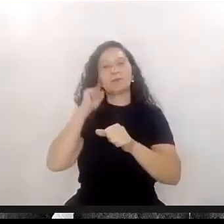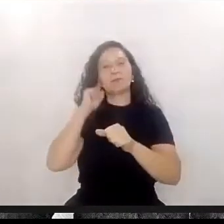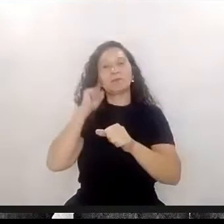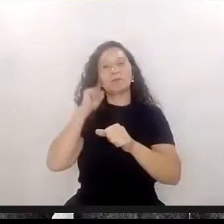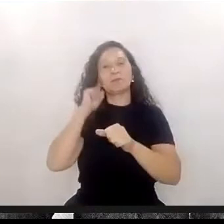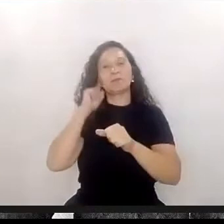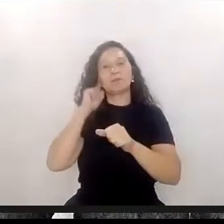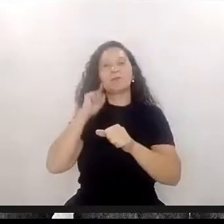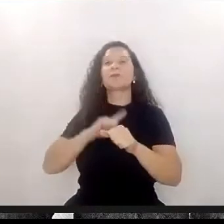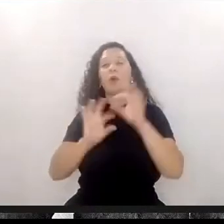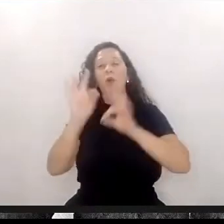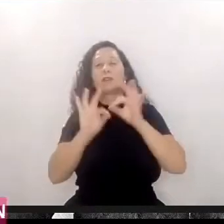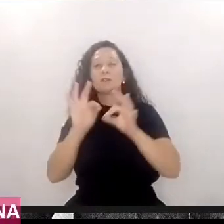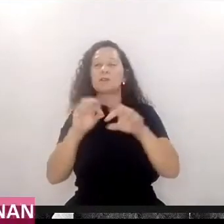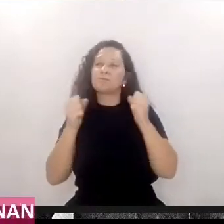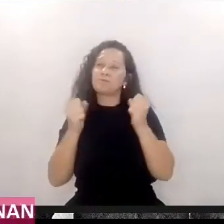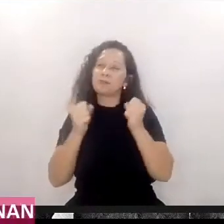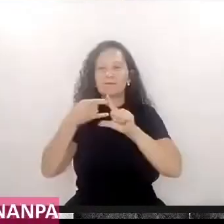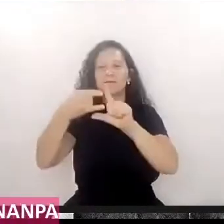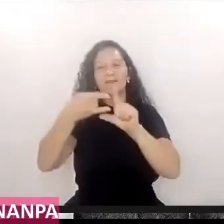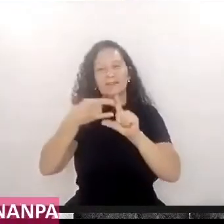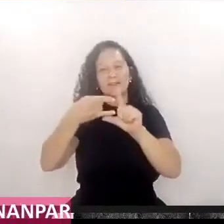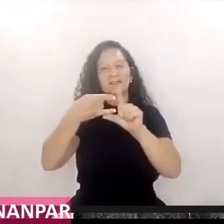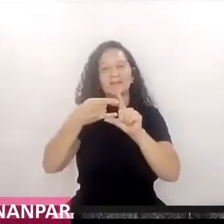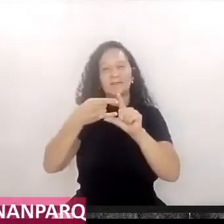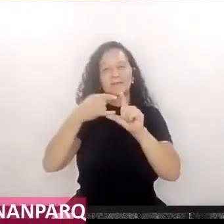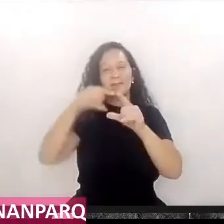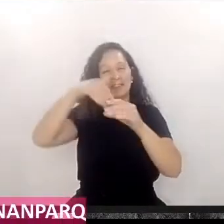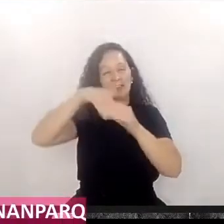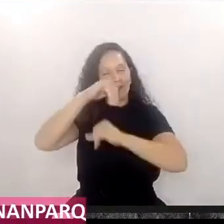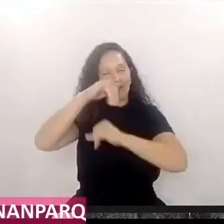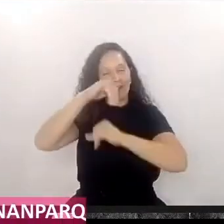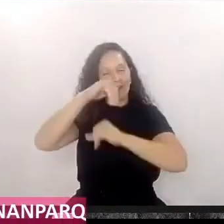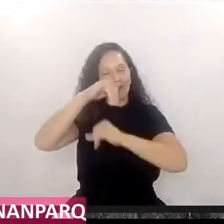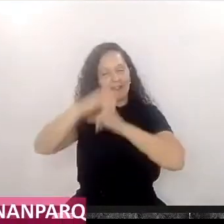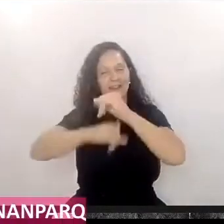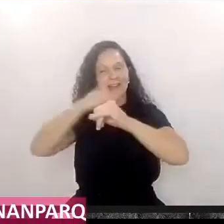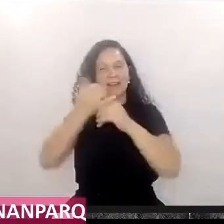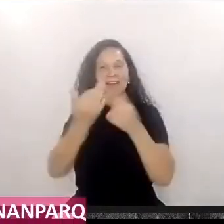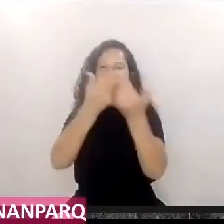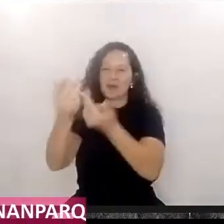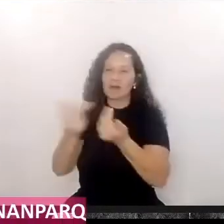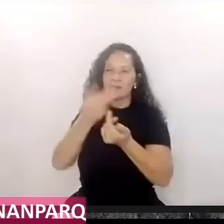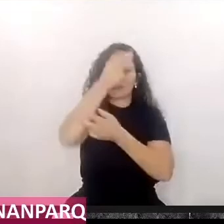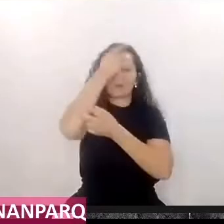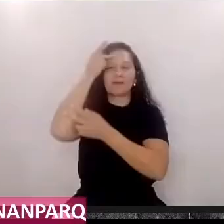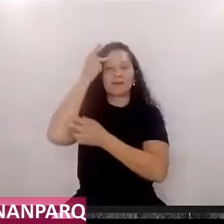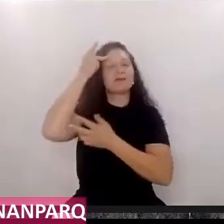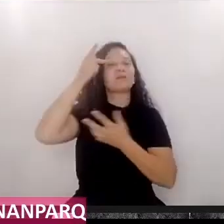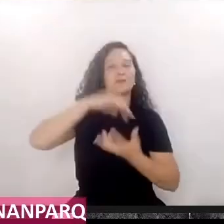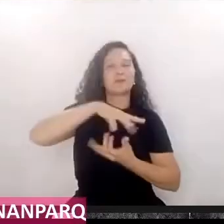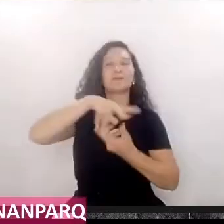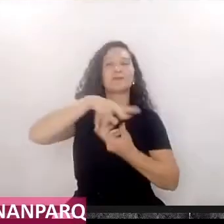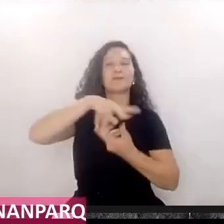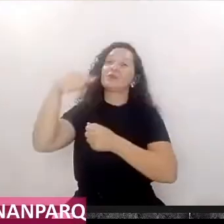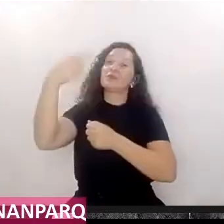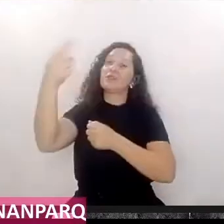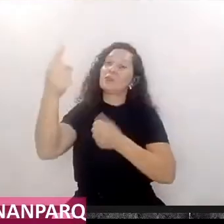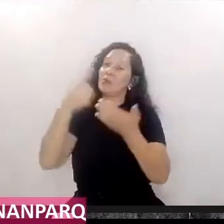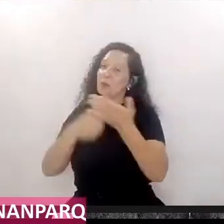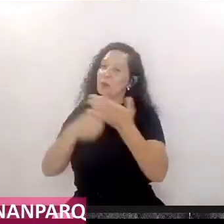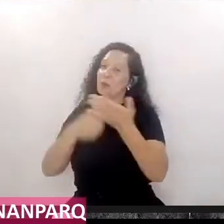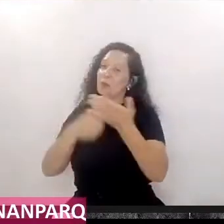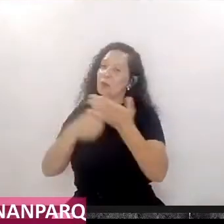novo, como todo mundo. Então, depois que o evento foi remarcado e trocou de formato, eu